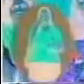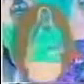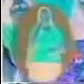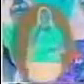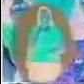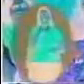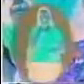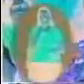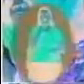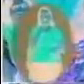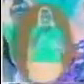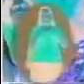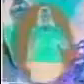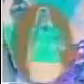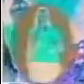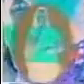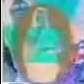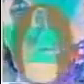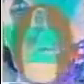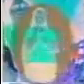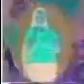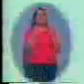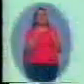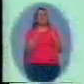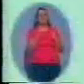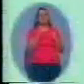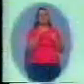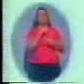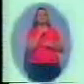Nessas bobagens. E não